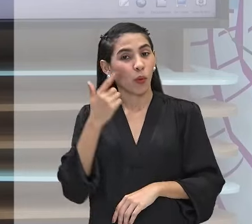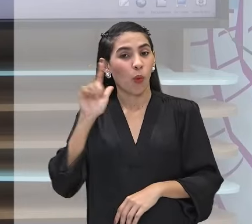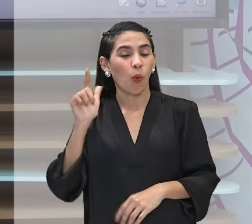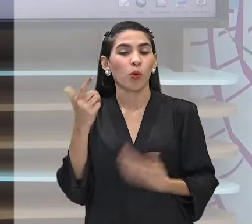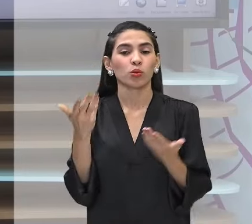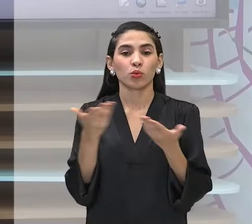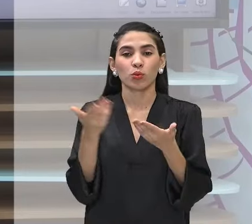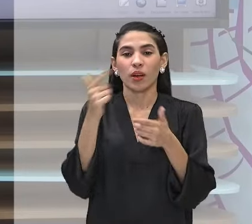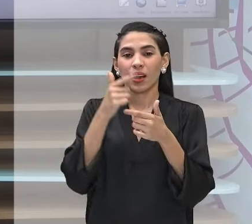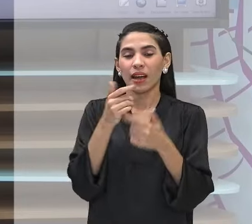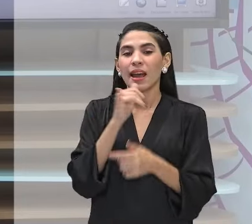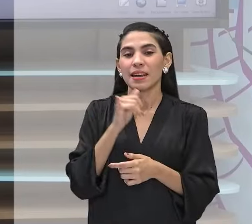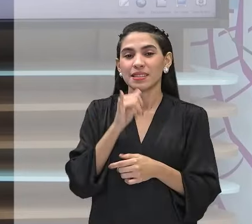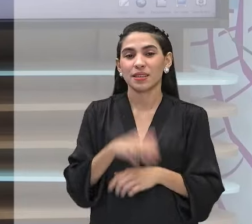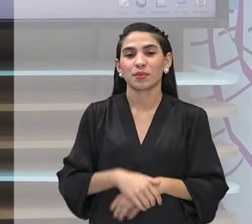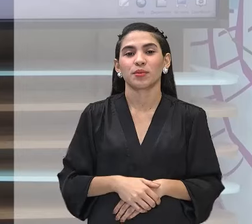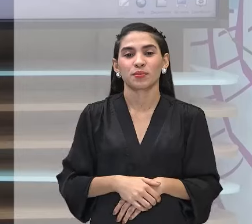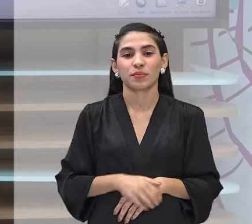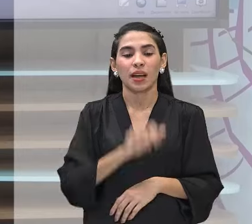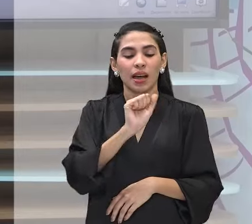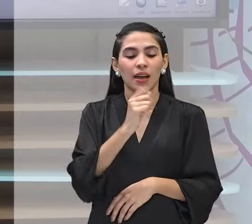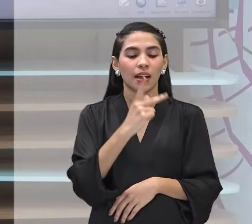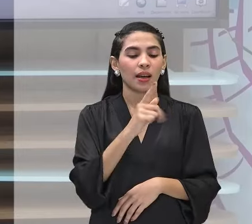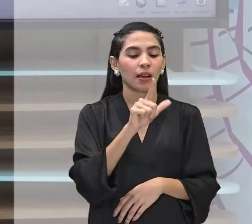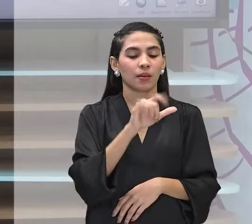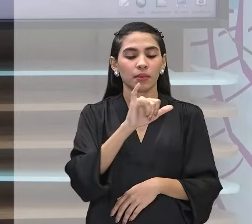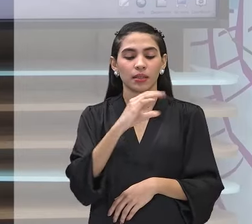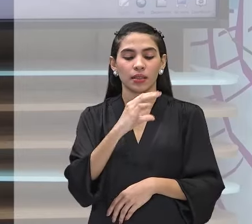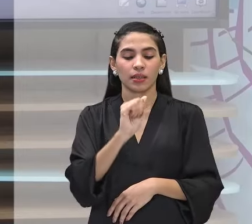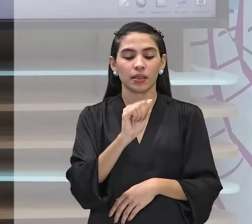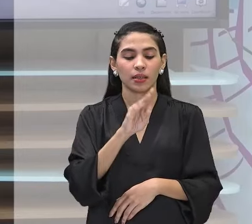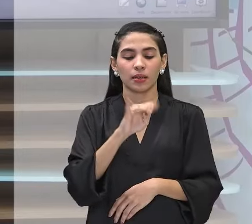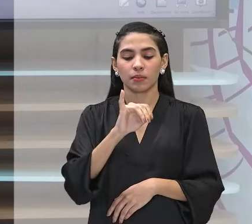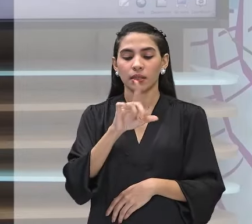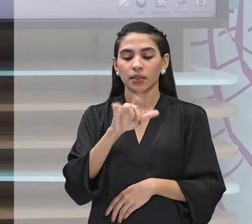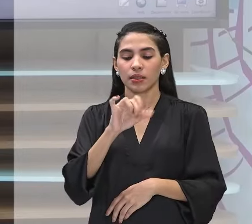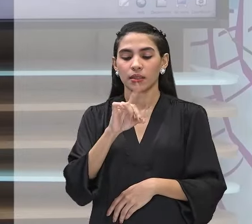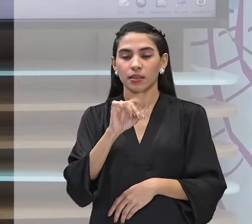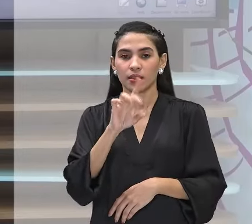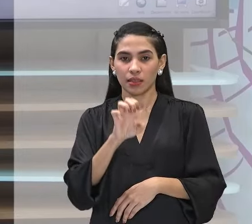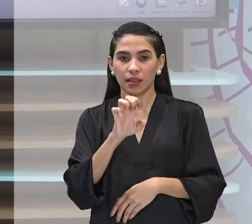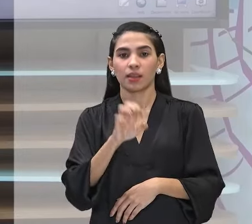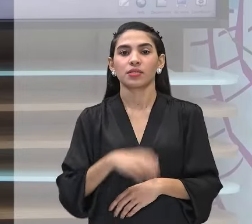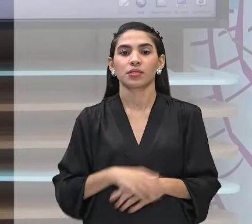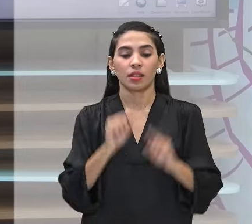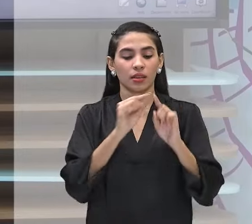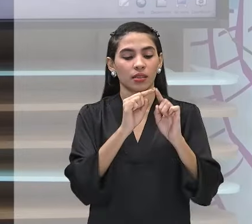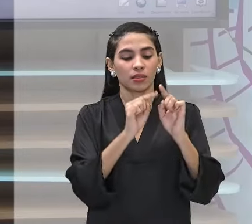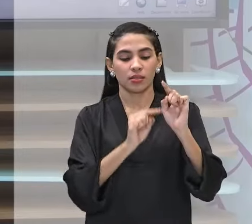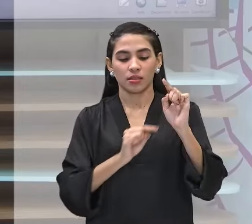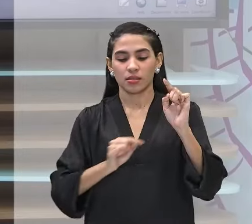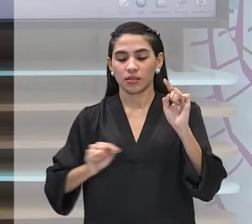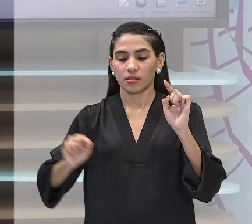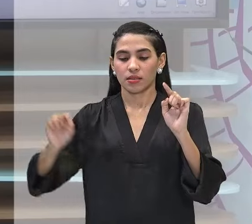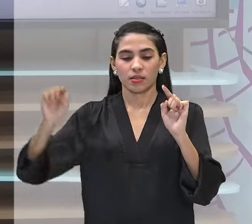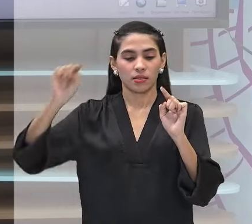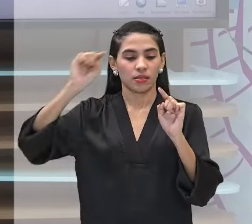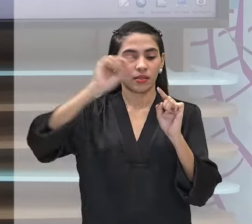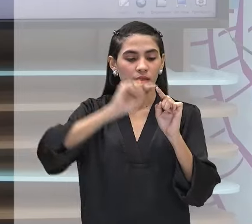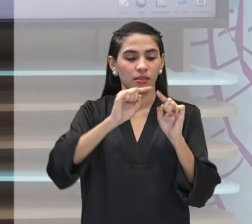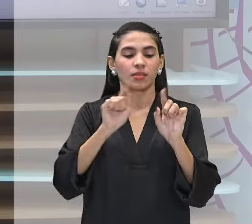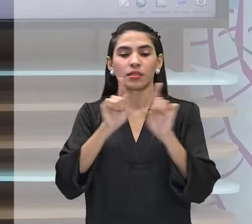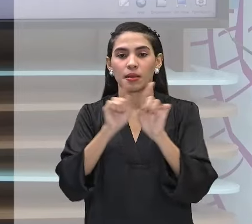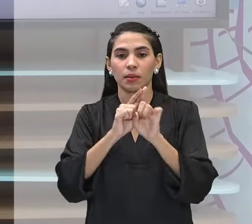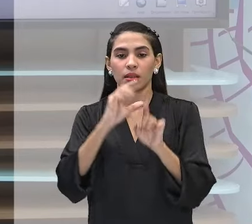continuar com as aplicabilidades sobre a circunferência e sobre